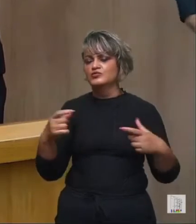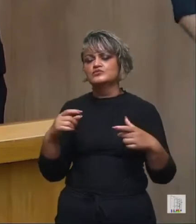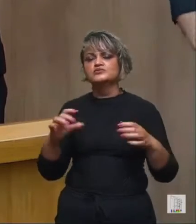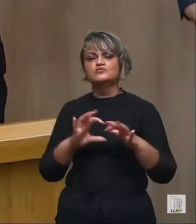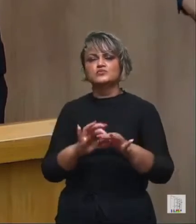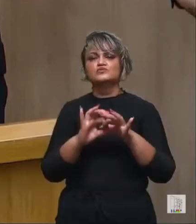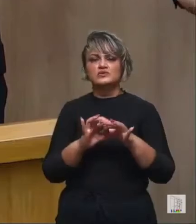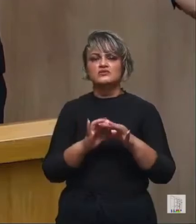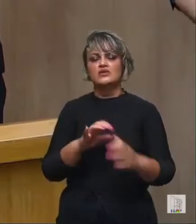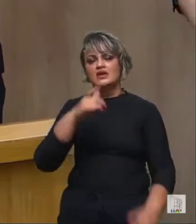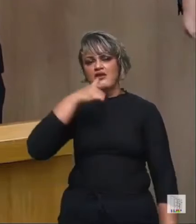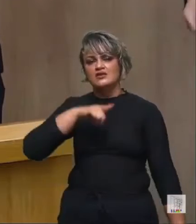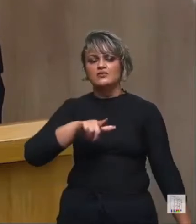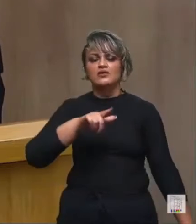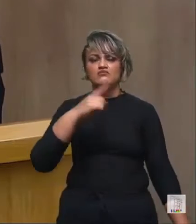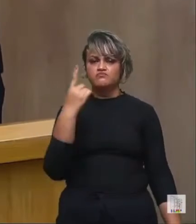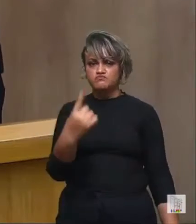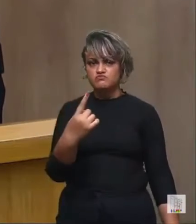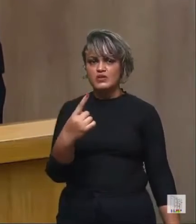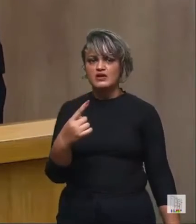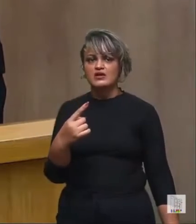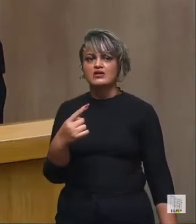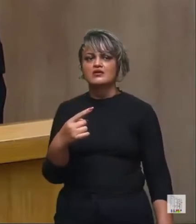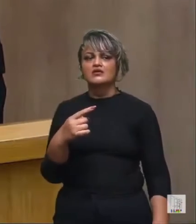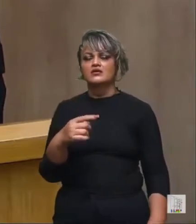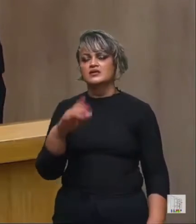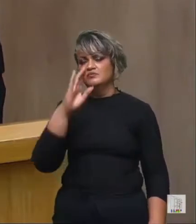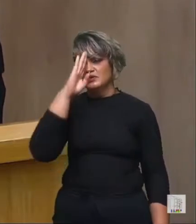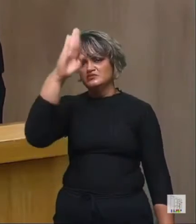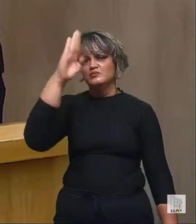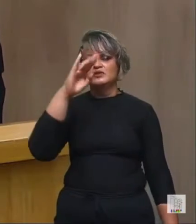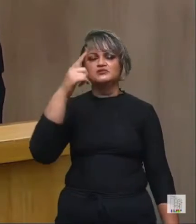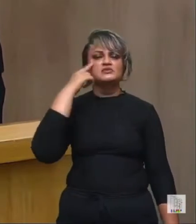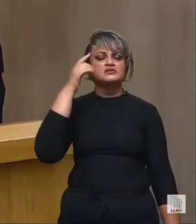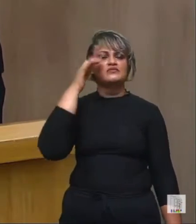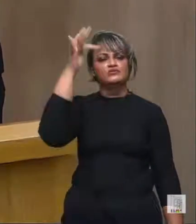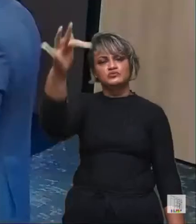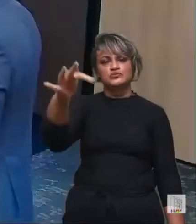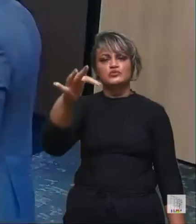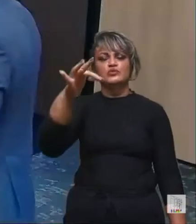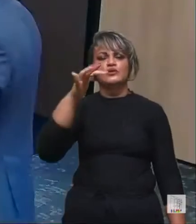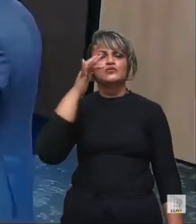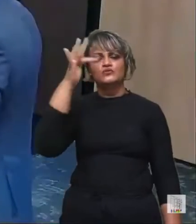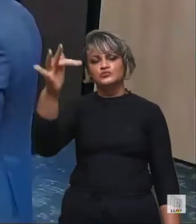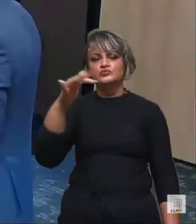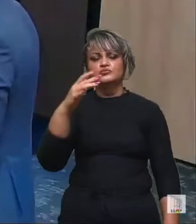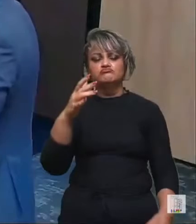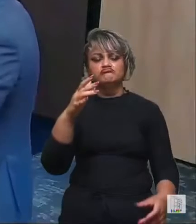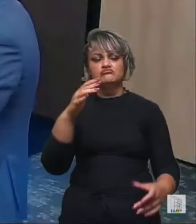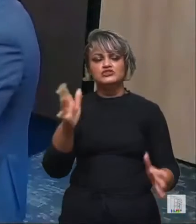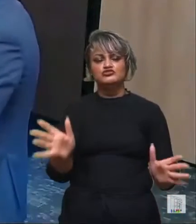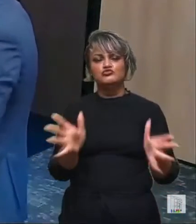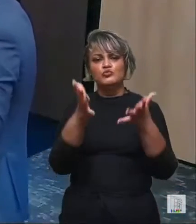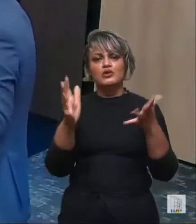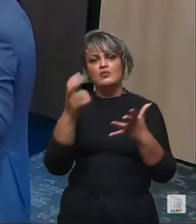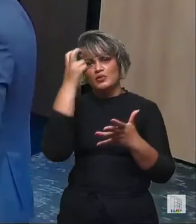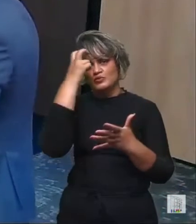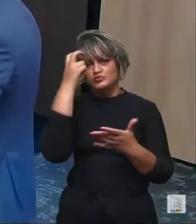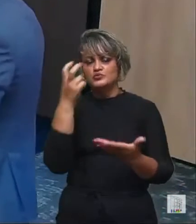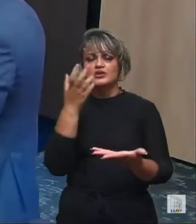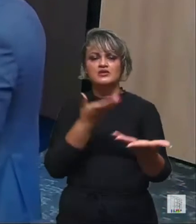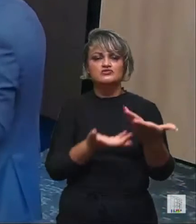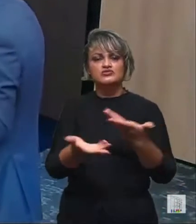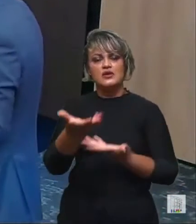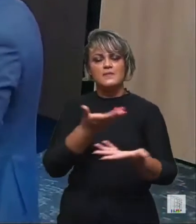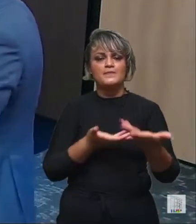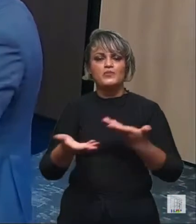Une-nos a língua, une-nos o passado, mas une-nos sobretudo o futuro de nós criarmos aqui uma cultura de apoio mútuo para que os nossos profissionais